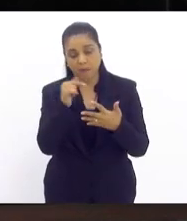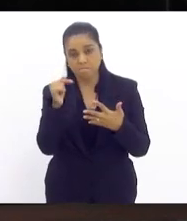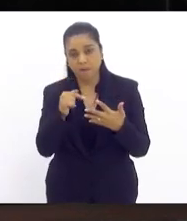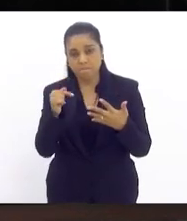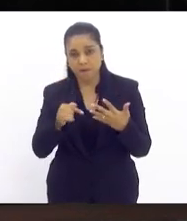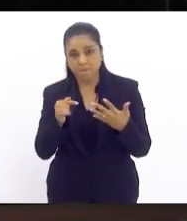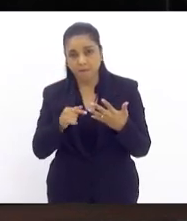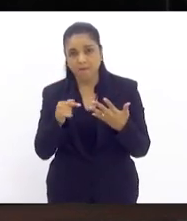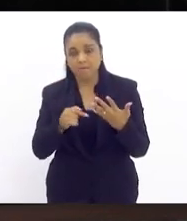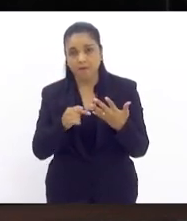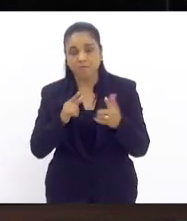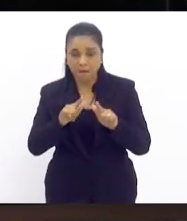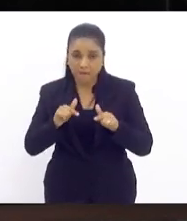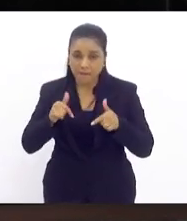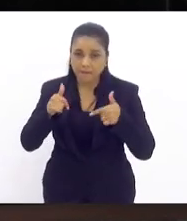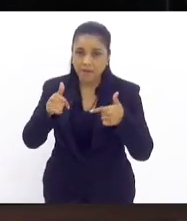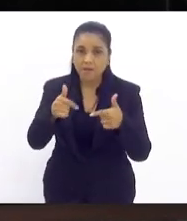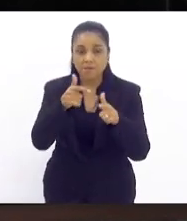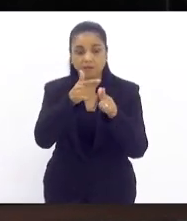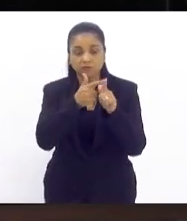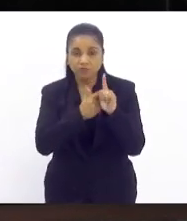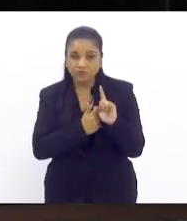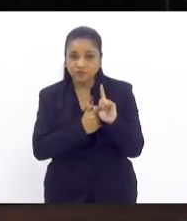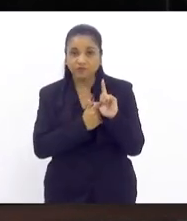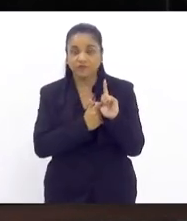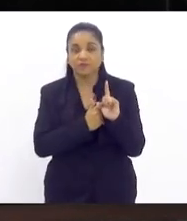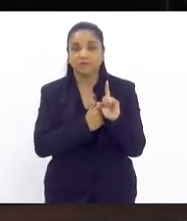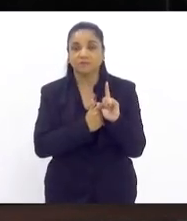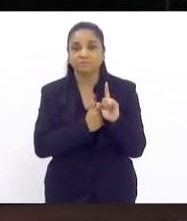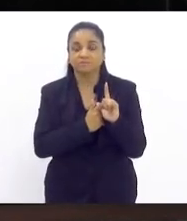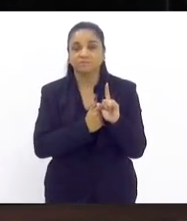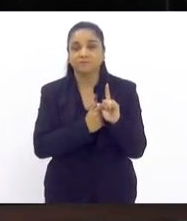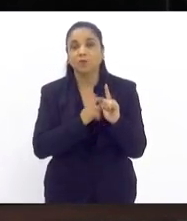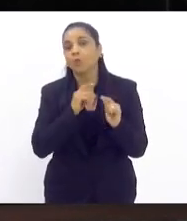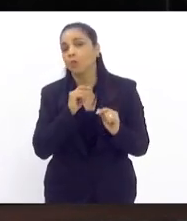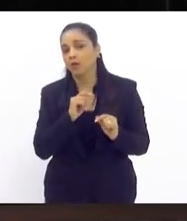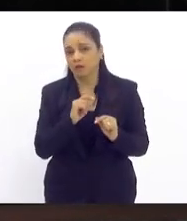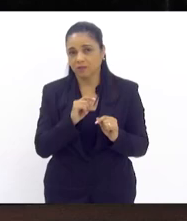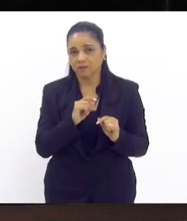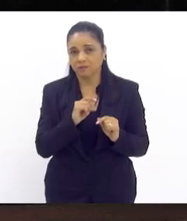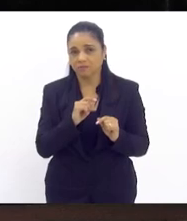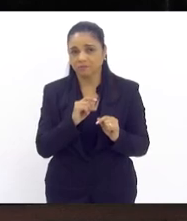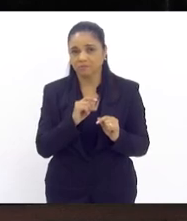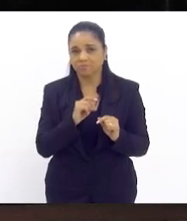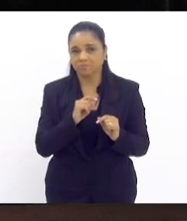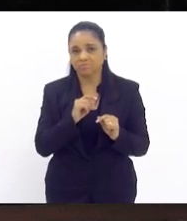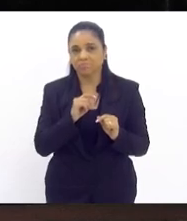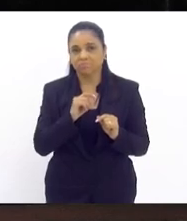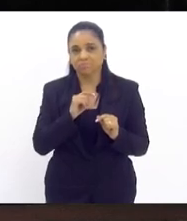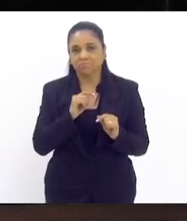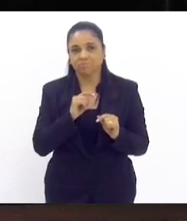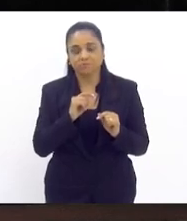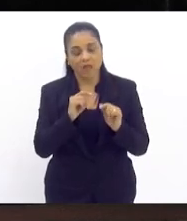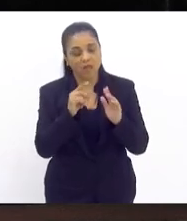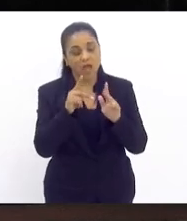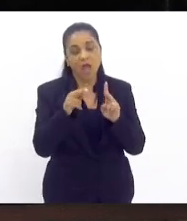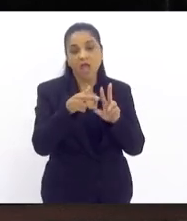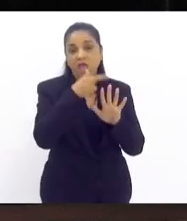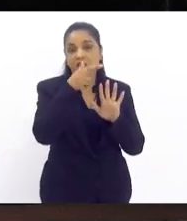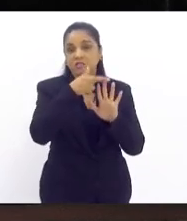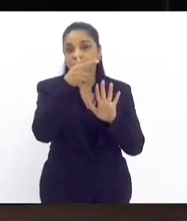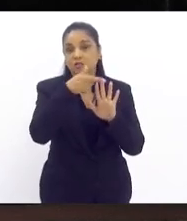nível de endividamento do Estado a um patamar que é o patamar determinado pela resolução do